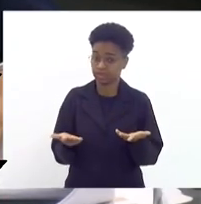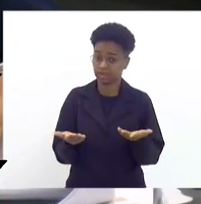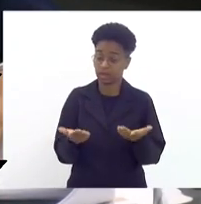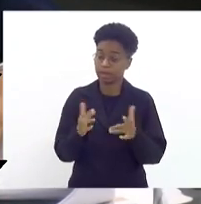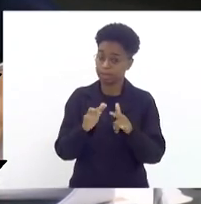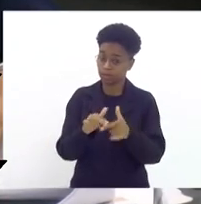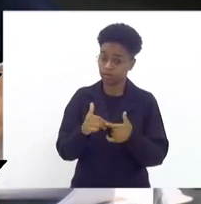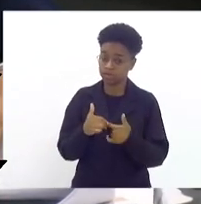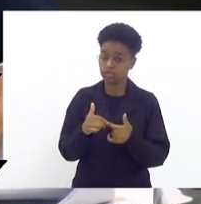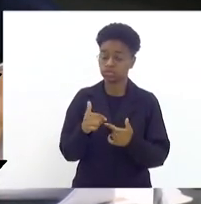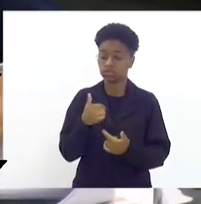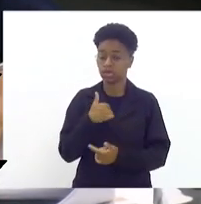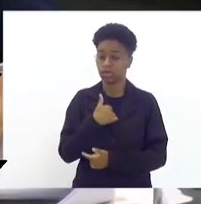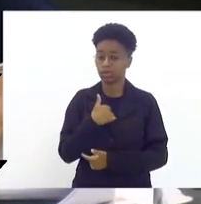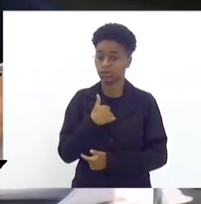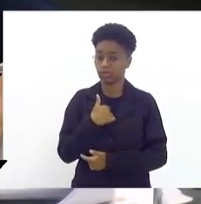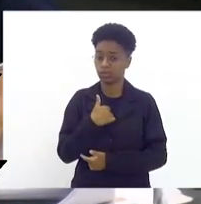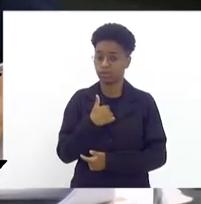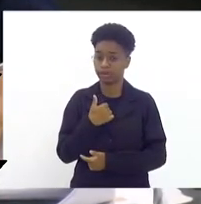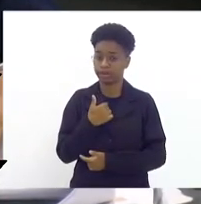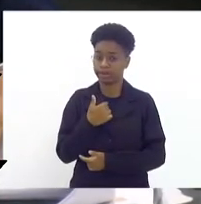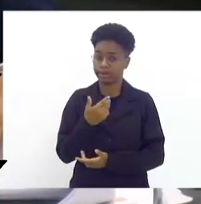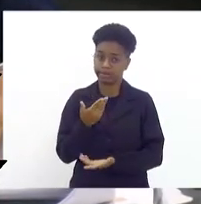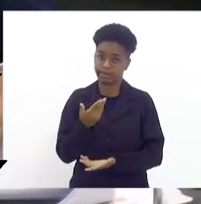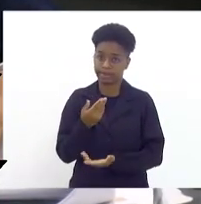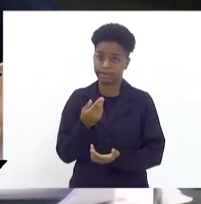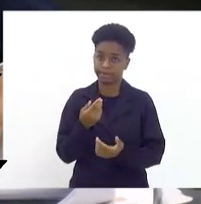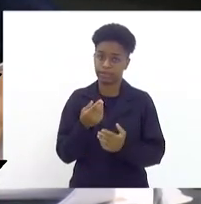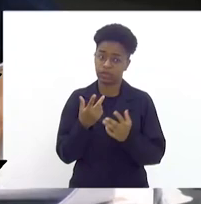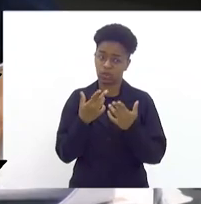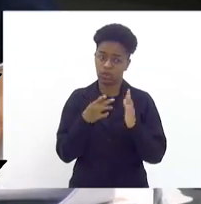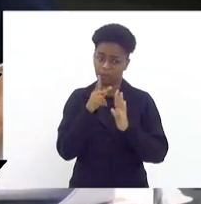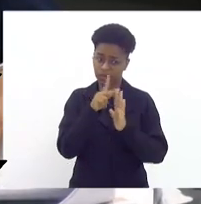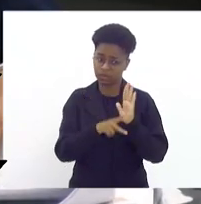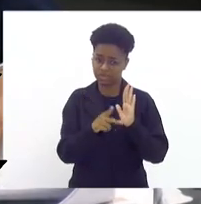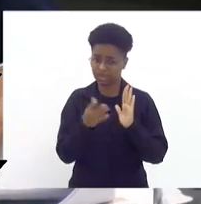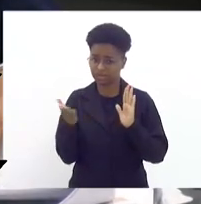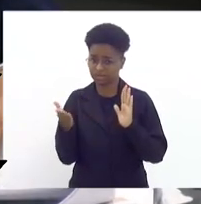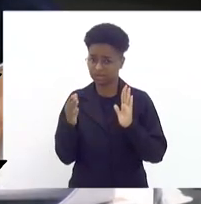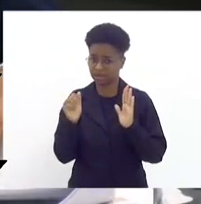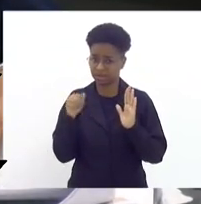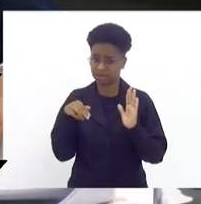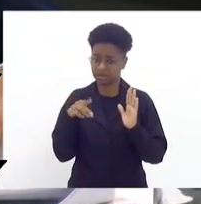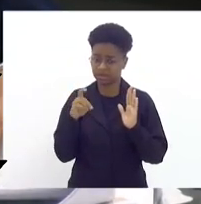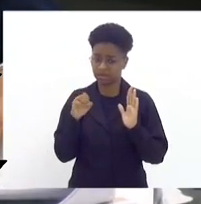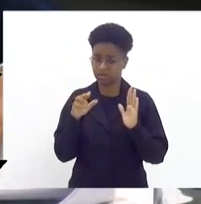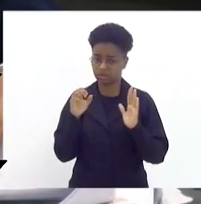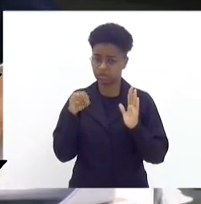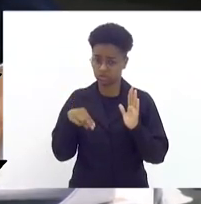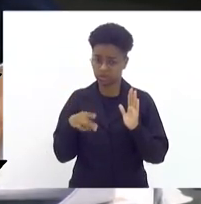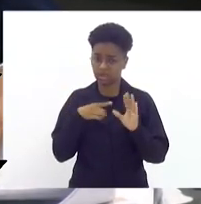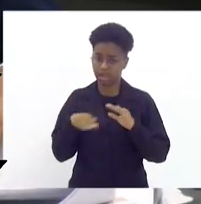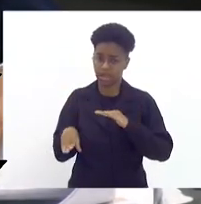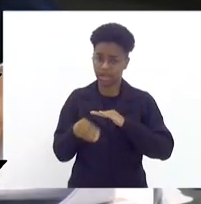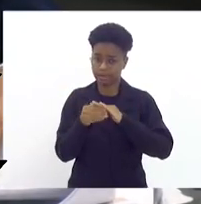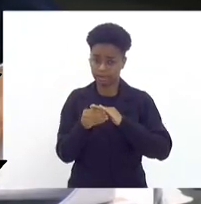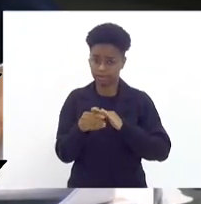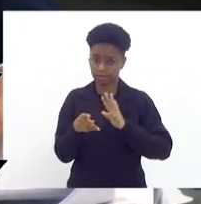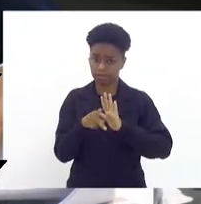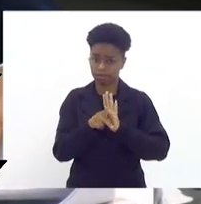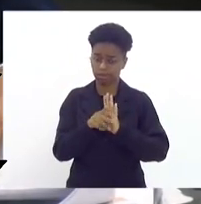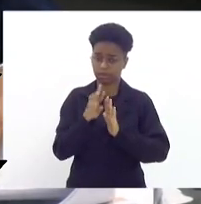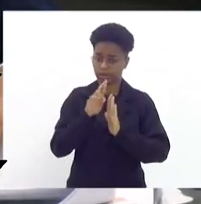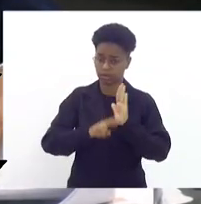por essa forma eu tenho que, da maneira como está o projeto de lei do deputado Anderson Moraes, com a emenda apresentada pelo relator